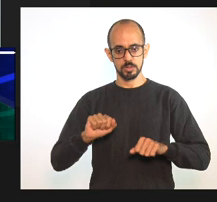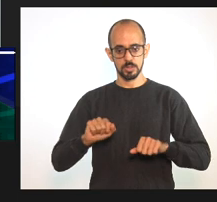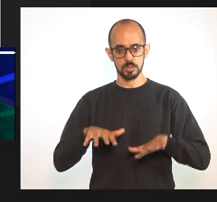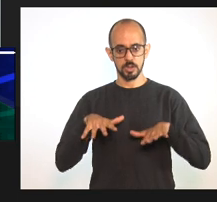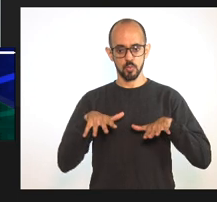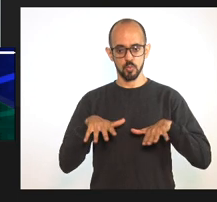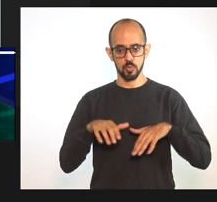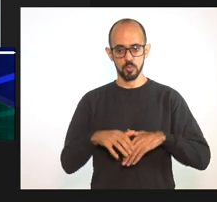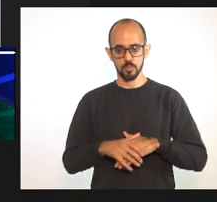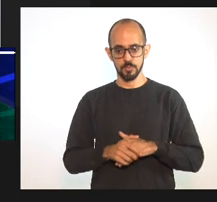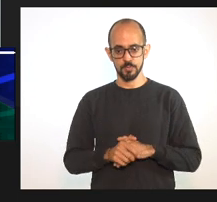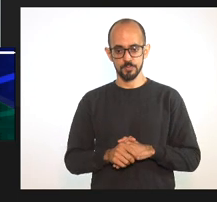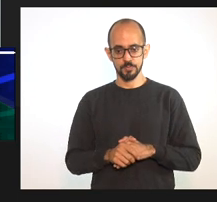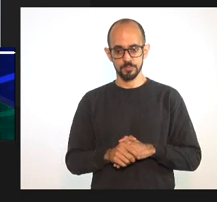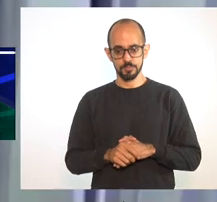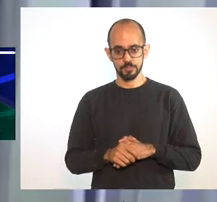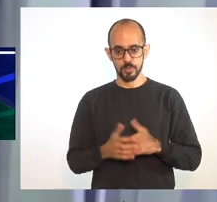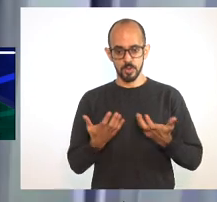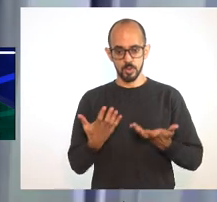Deputada Valdec. Regiane,